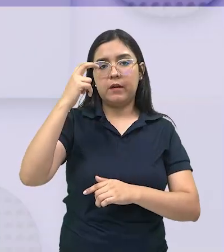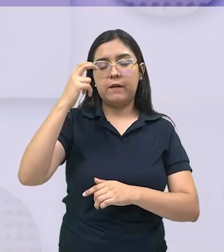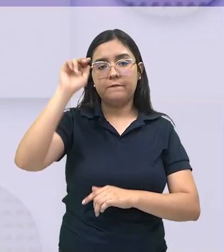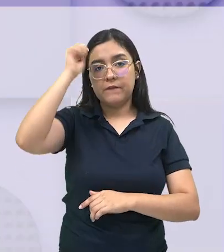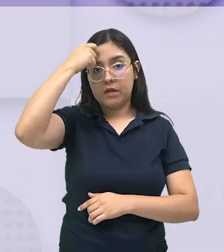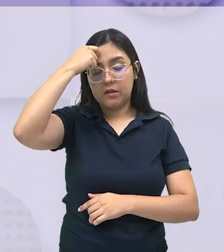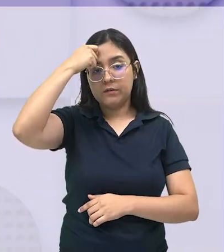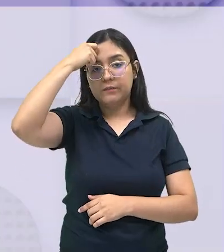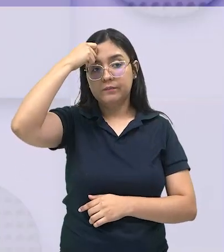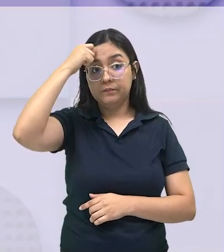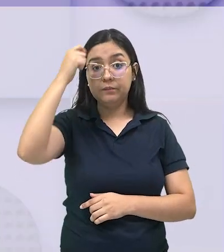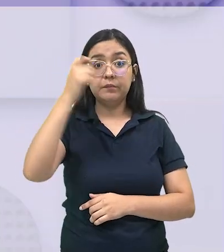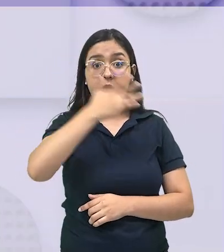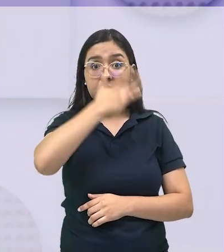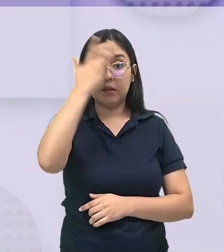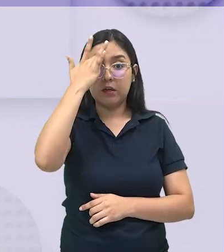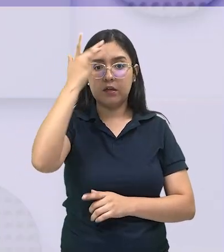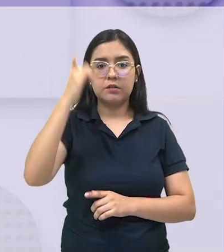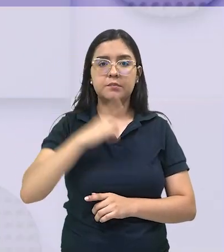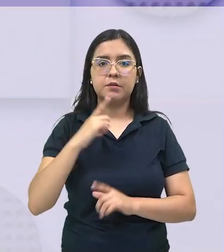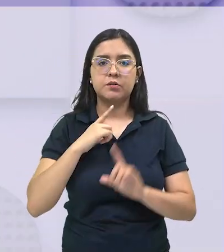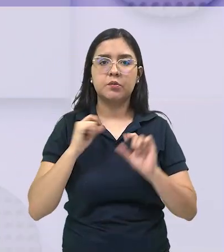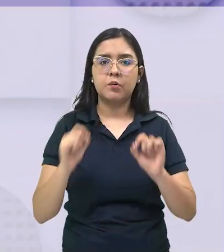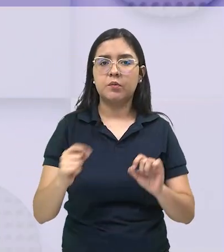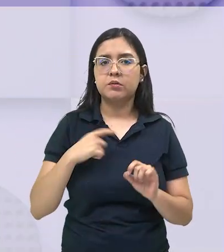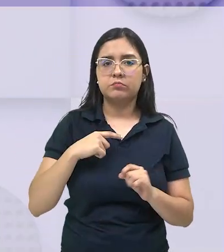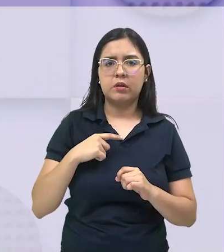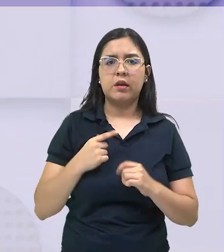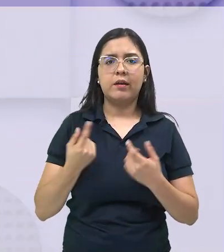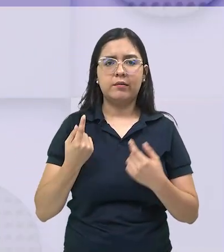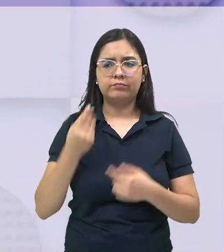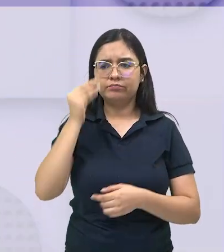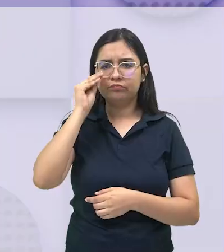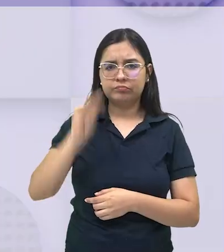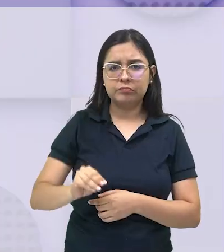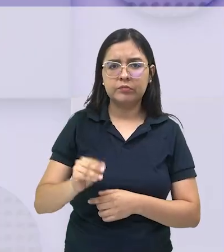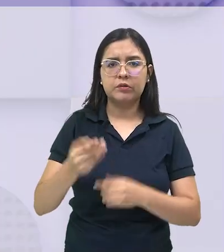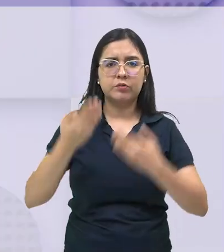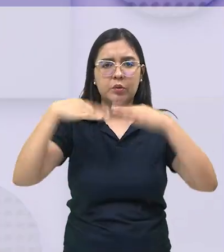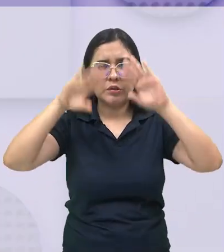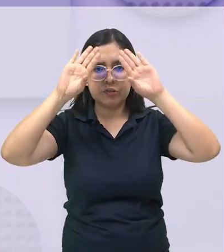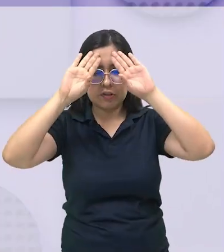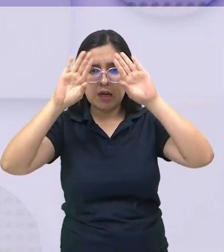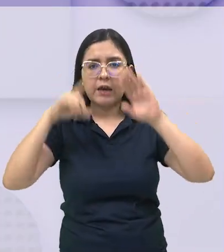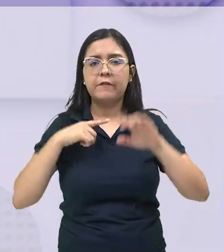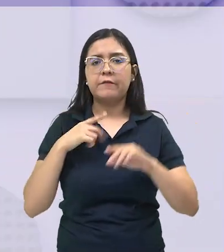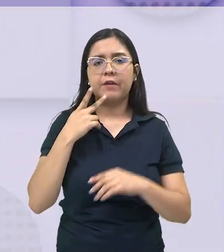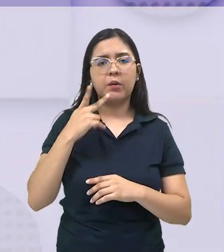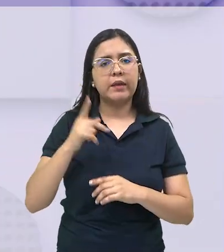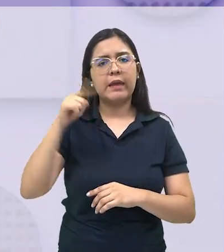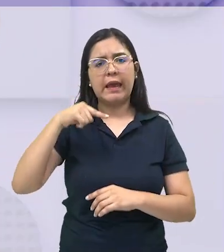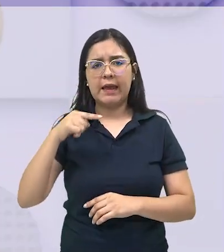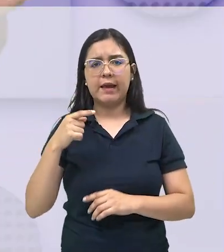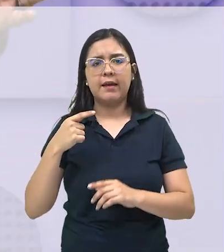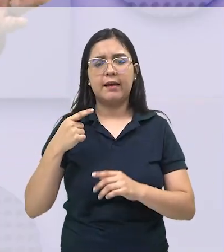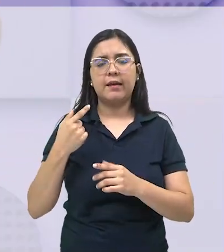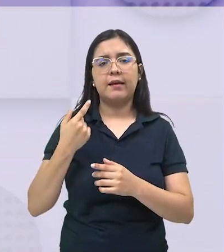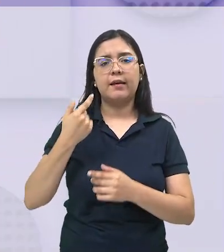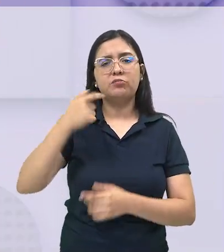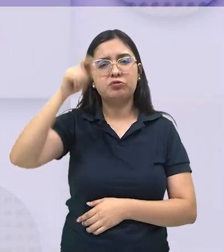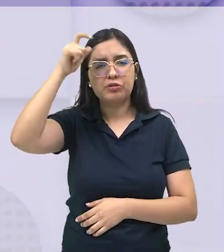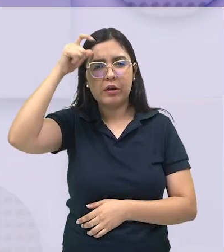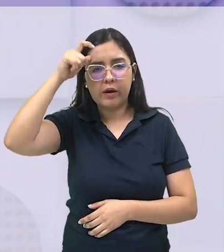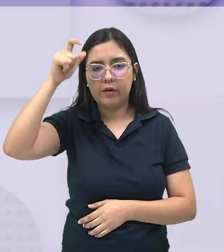que às vezes o pessoal demoniza os orixás como o diabo, e não tem nada a ver com